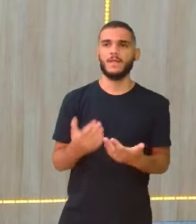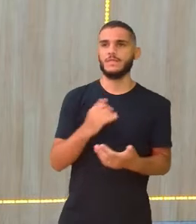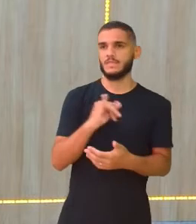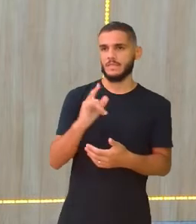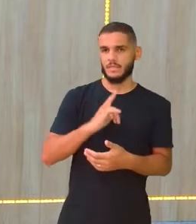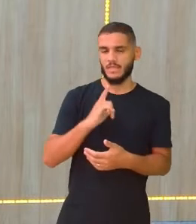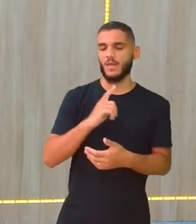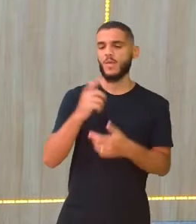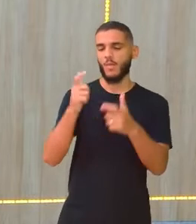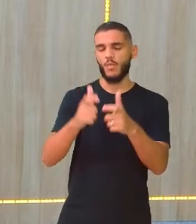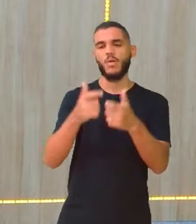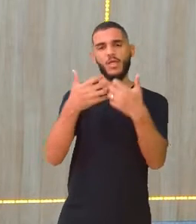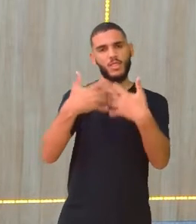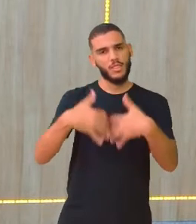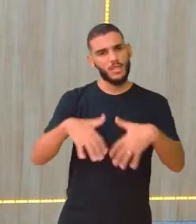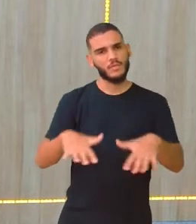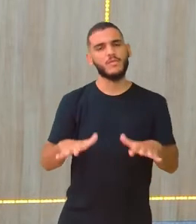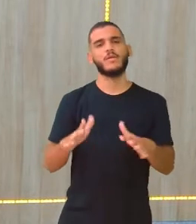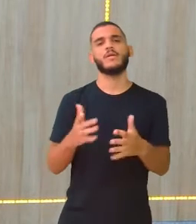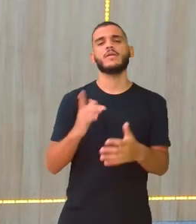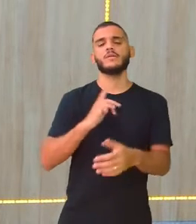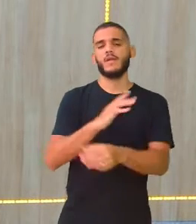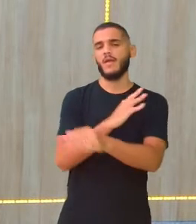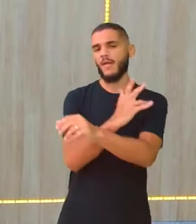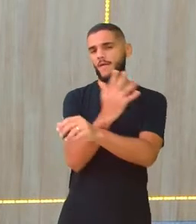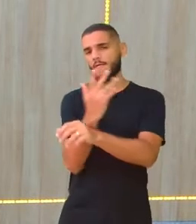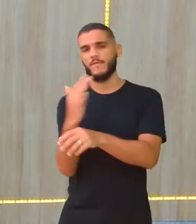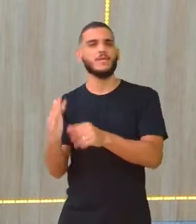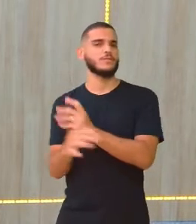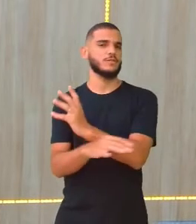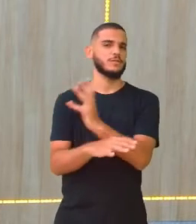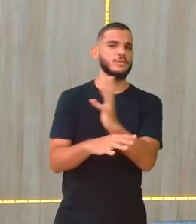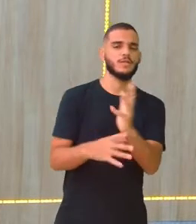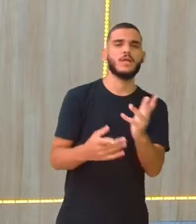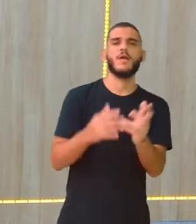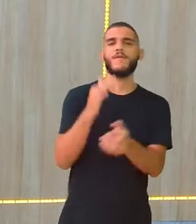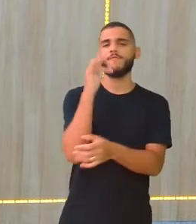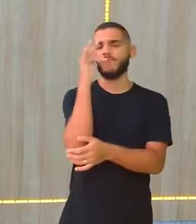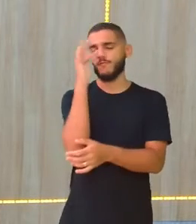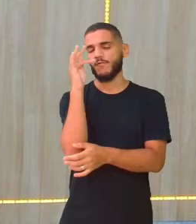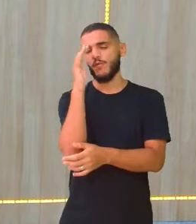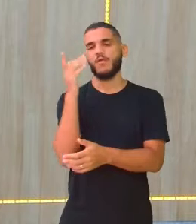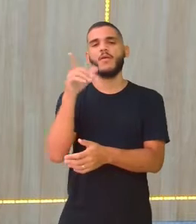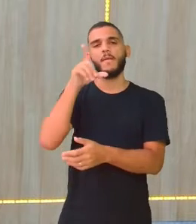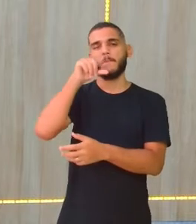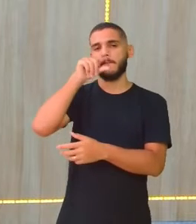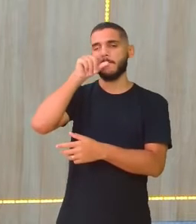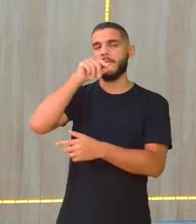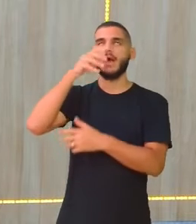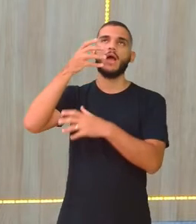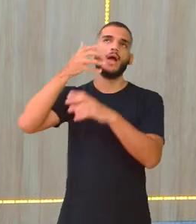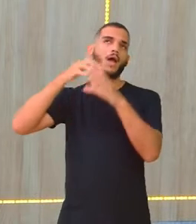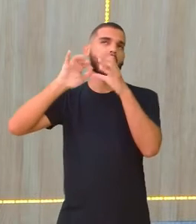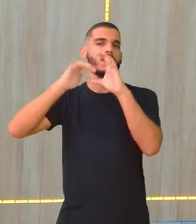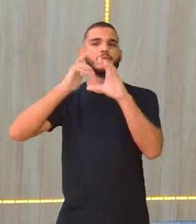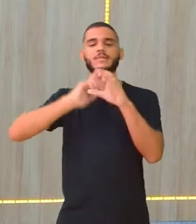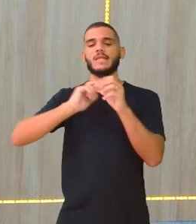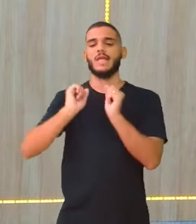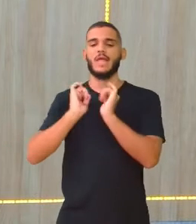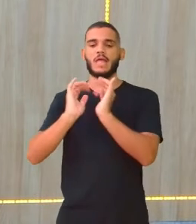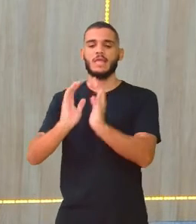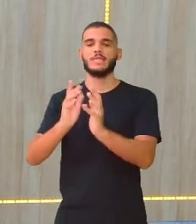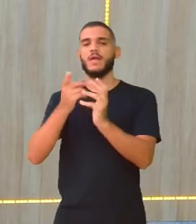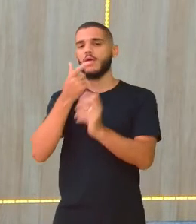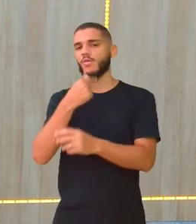um lugar natural, está ali com a vegetação, flores, o canto do pássaro, aí começa a chegar a atividade humana, né? A sociedade